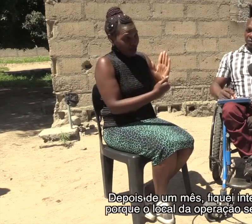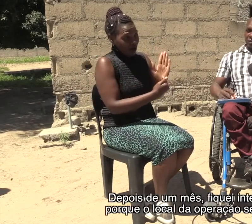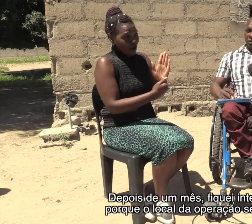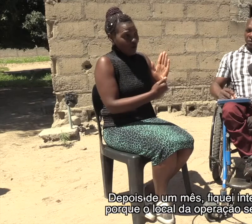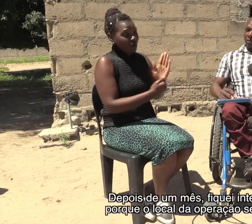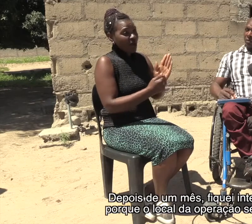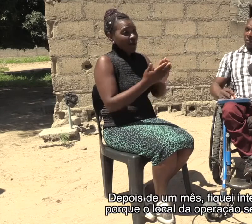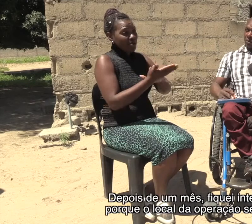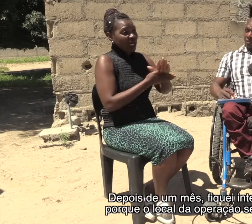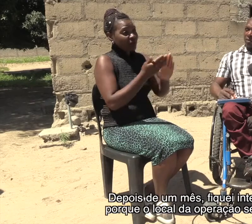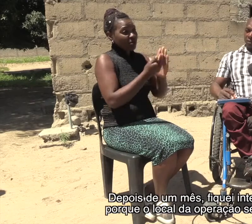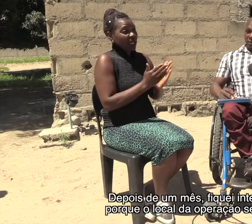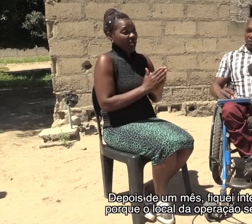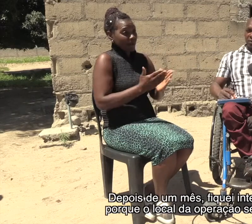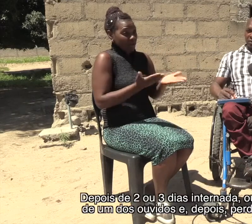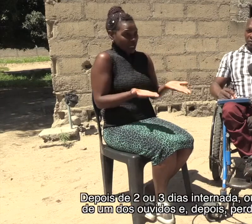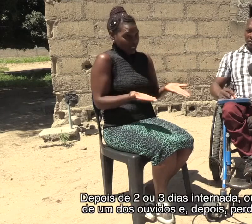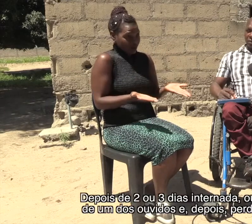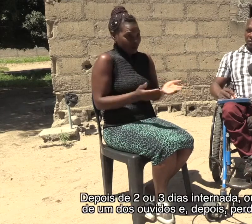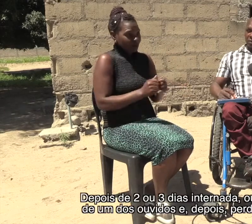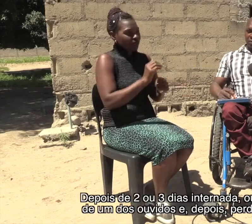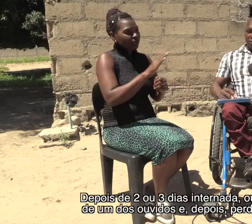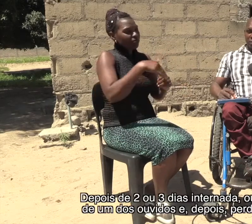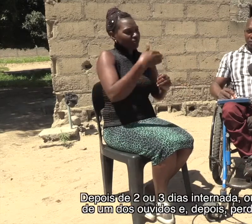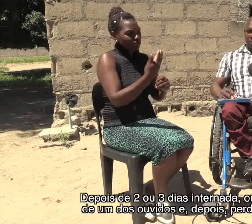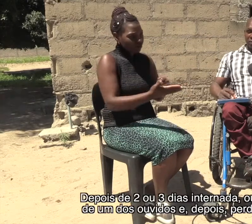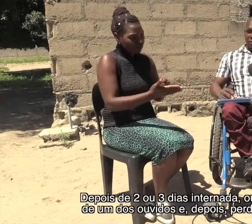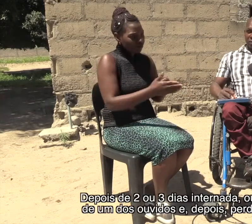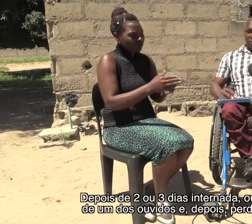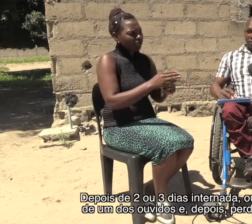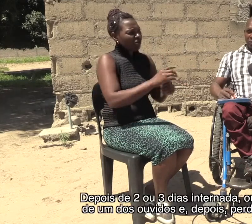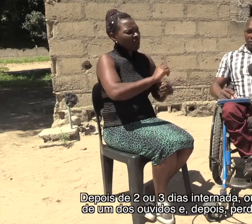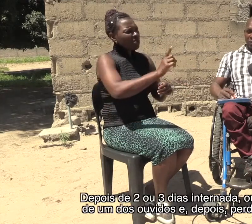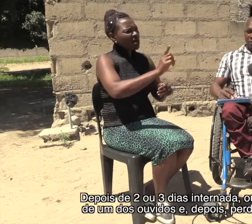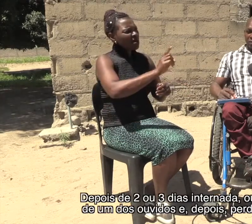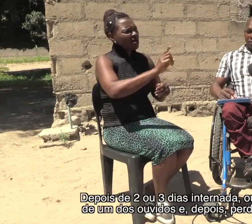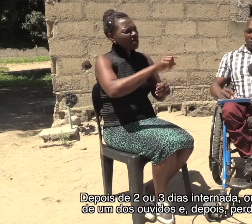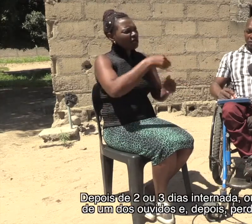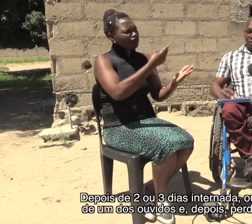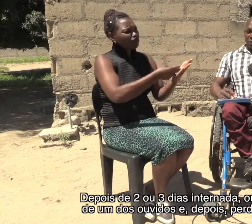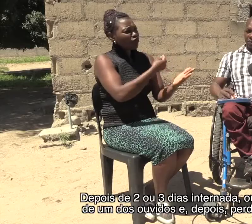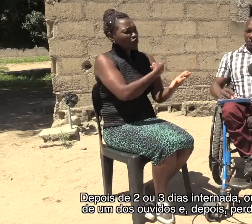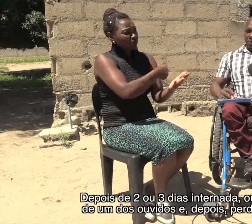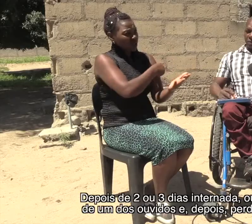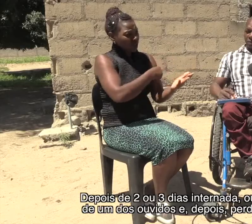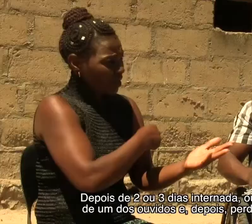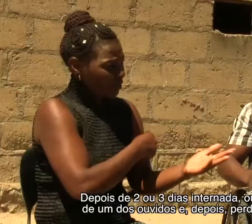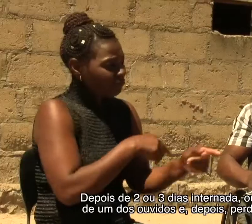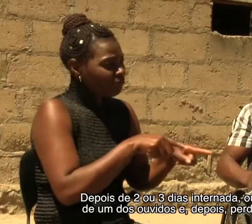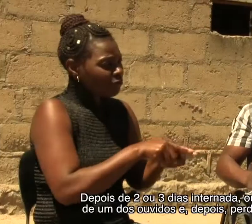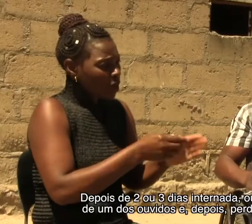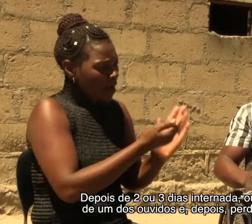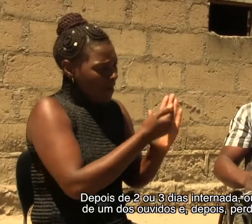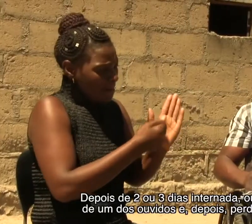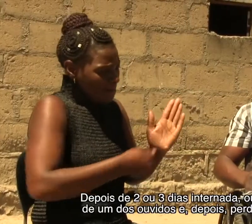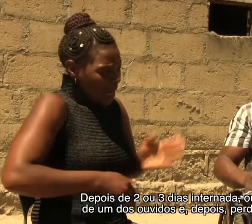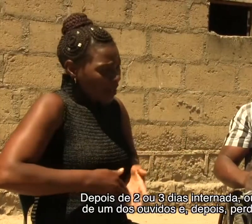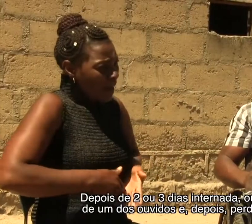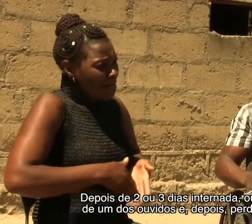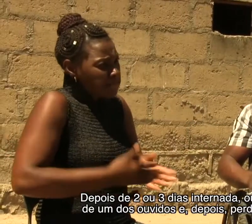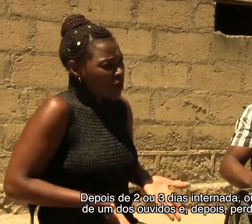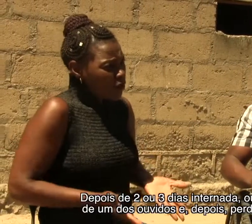porque o local da operação se abriu. Depois de 2 ou 3 dias internada, ouvi um ruído de um dos ouvidos